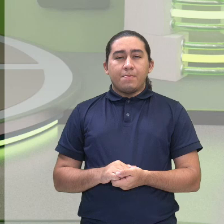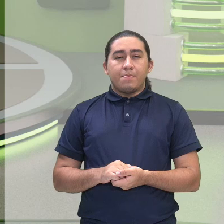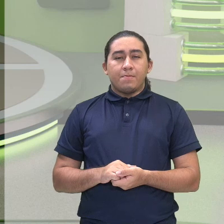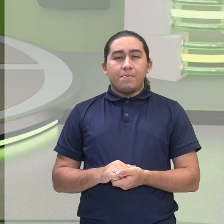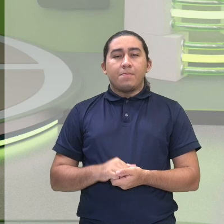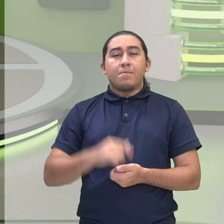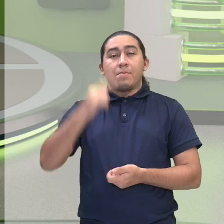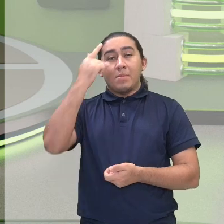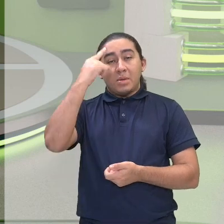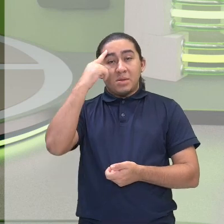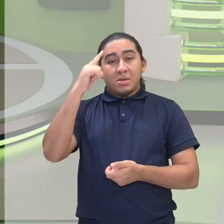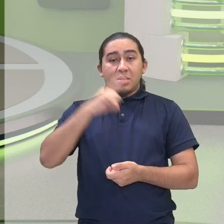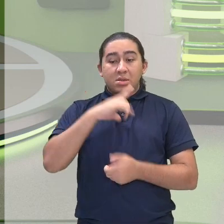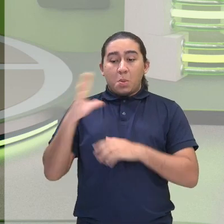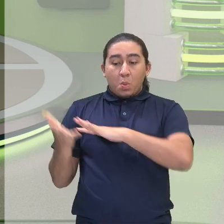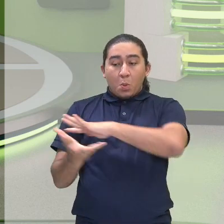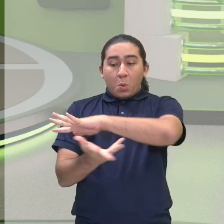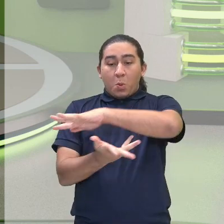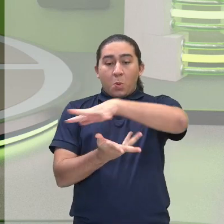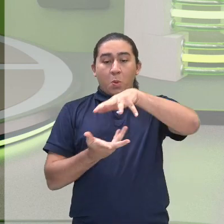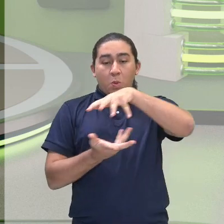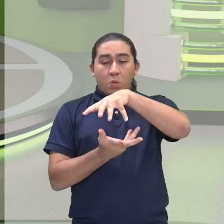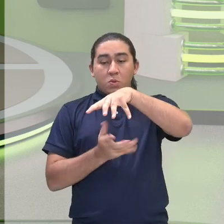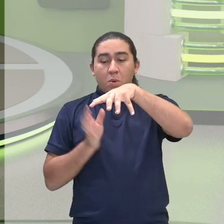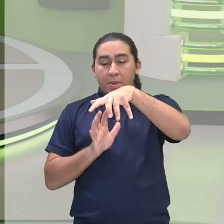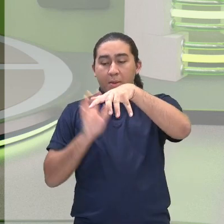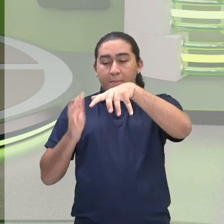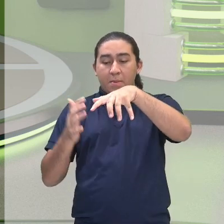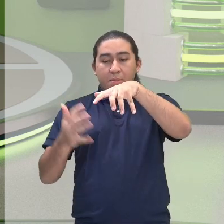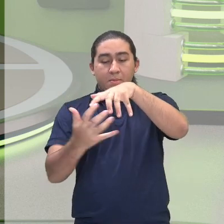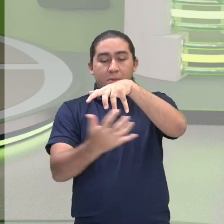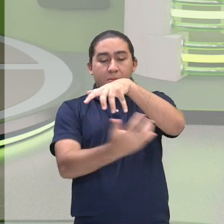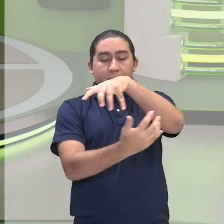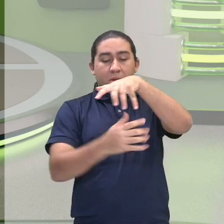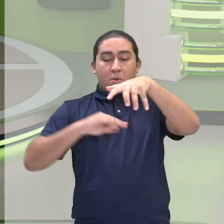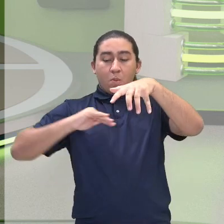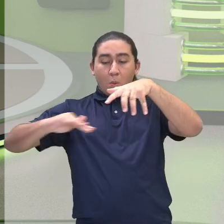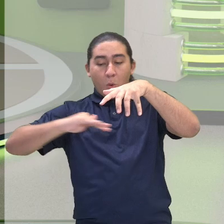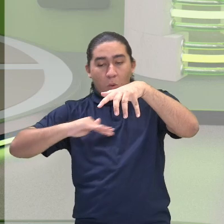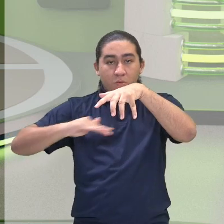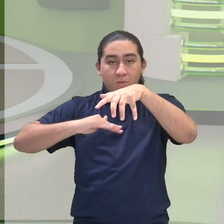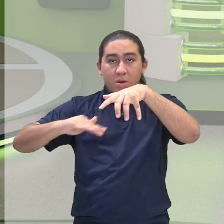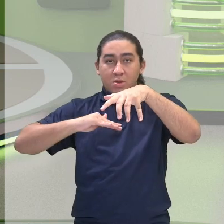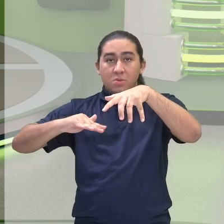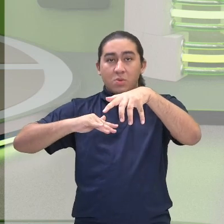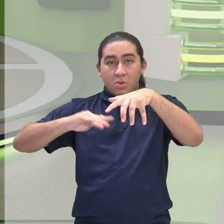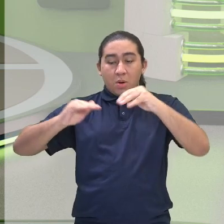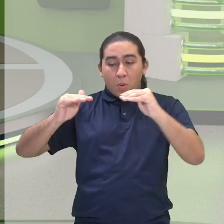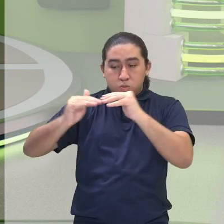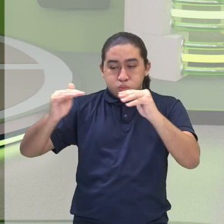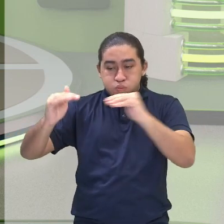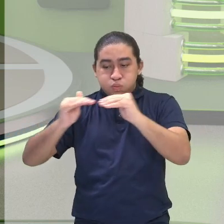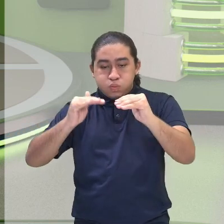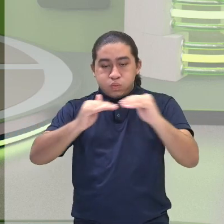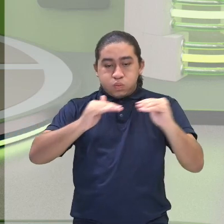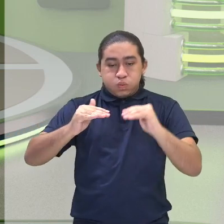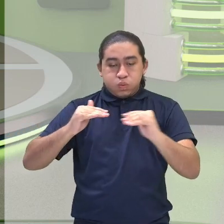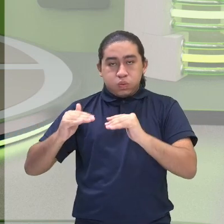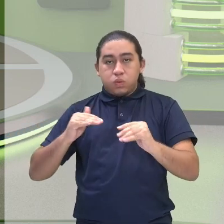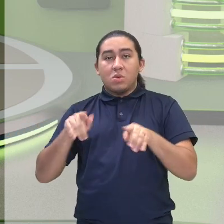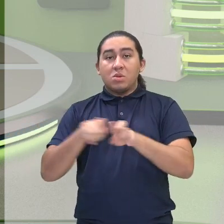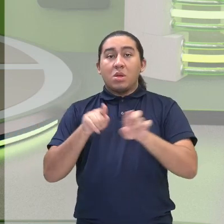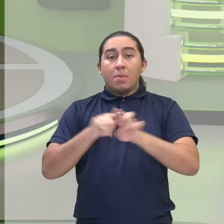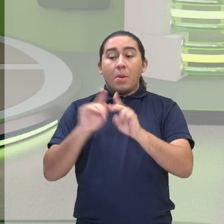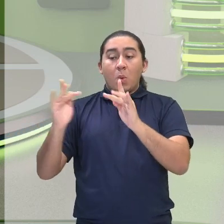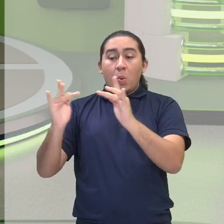gigante com peças gigantes se movendo lentamente. As placas tectônicas são como essas peças. E a